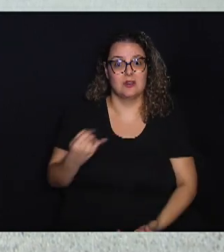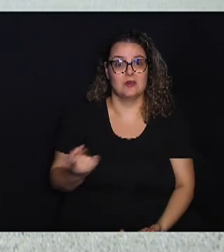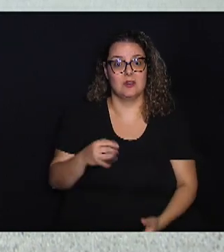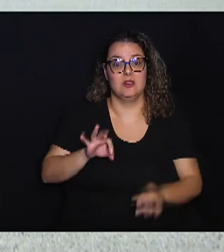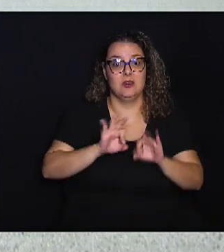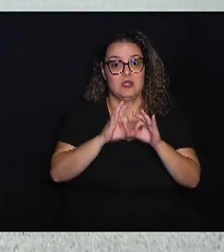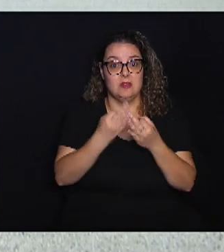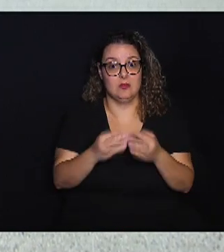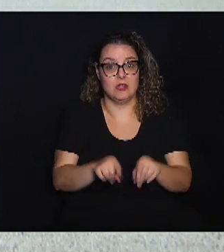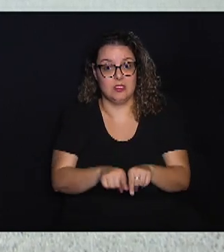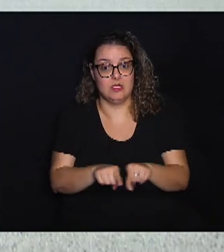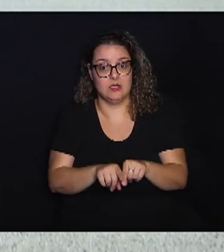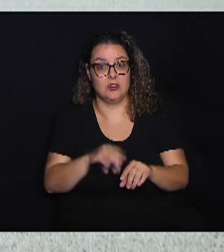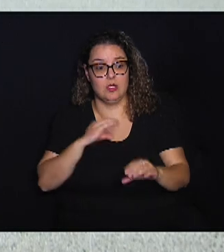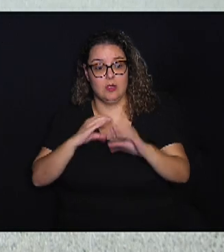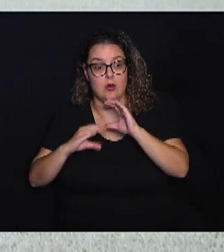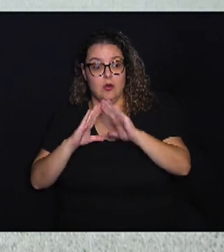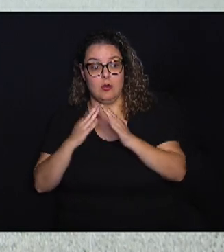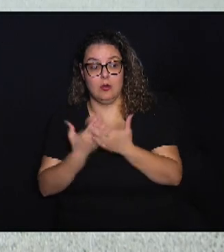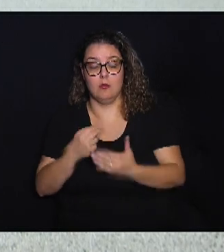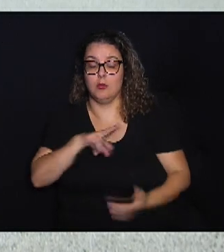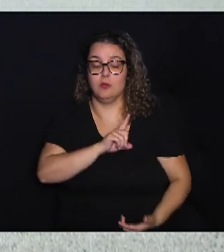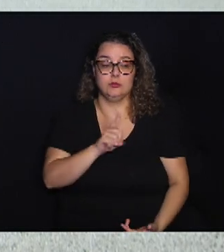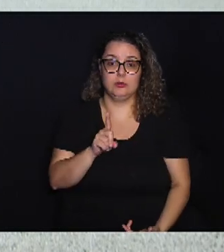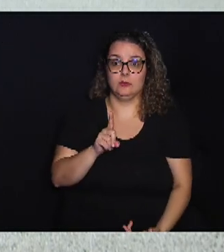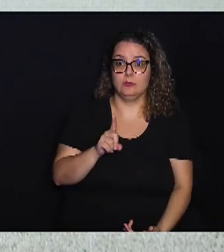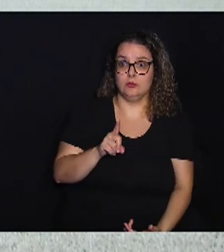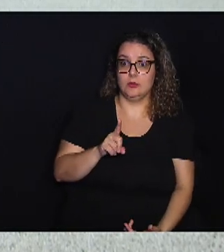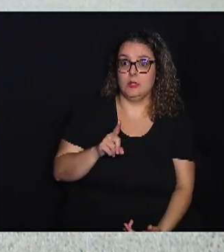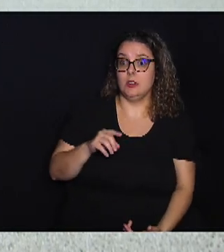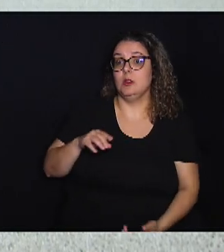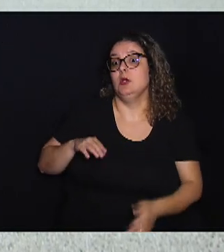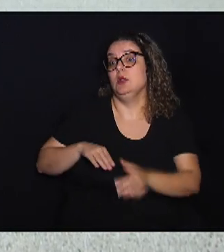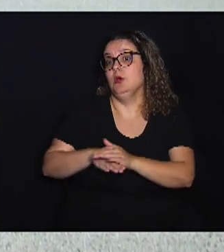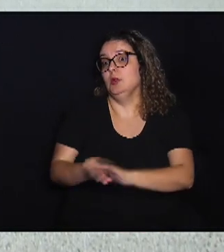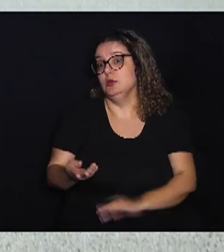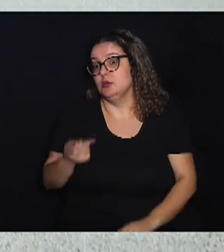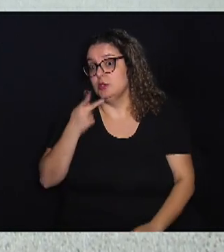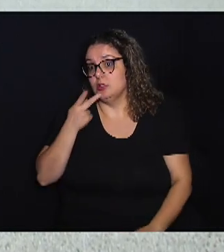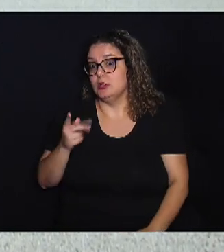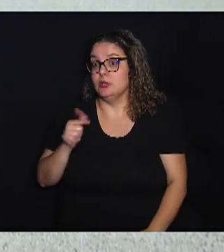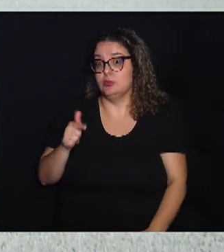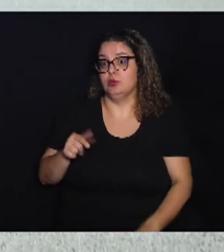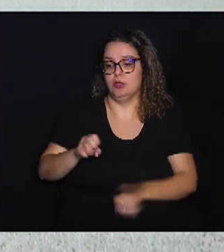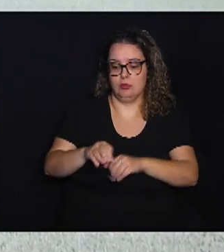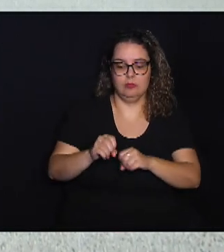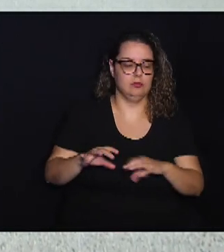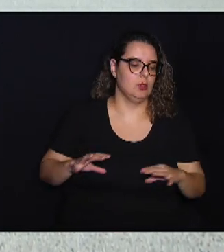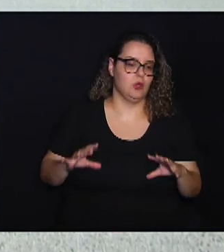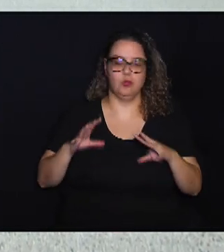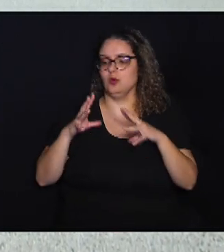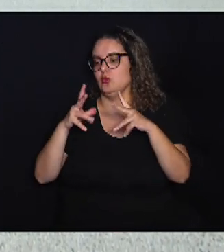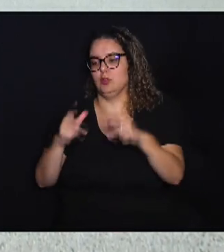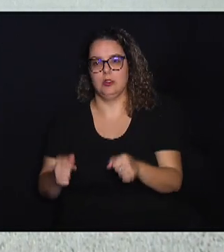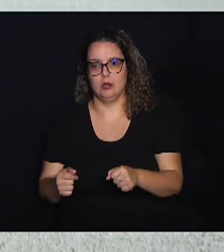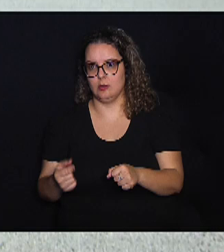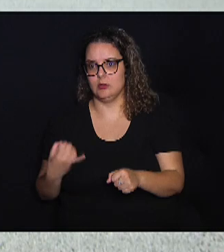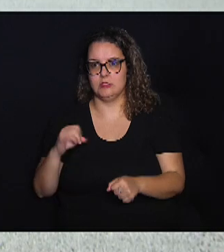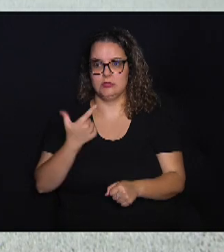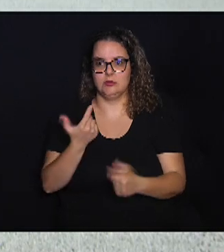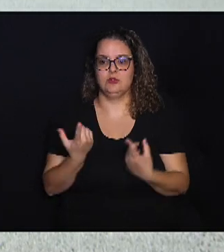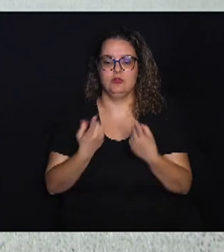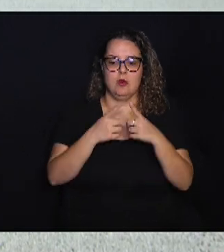família também comunique a escola ou não? Eu costumo dizer que não existe uma educação plena sem a